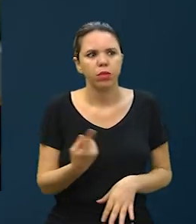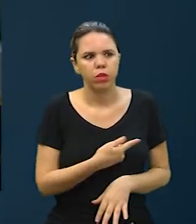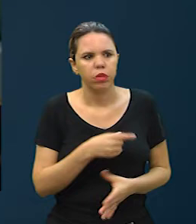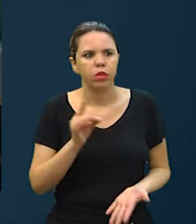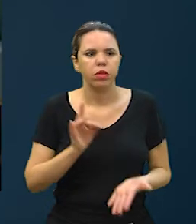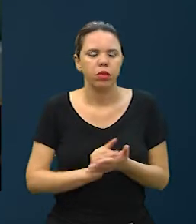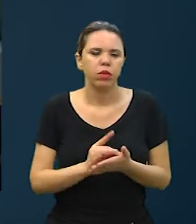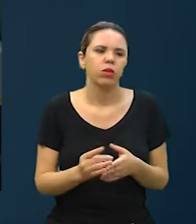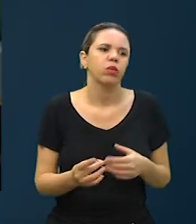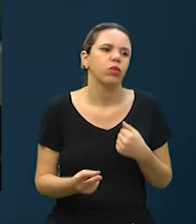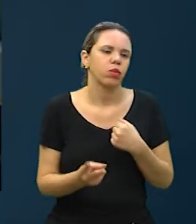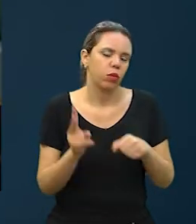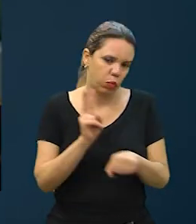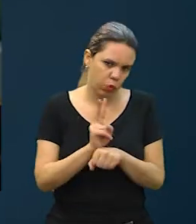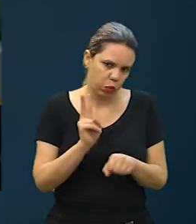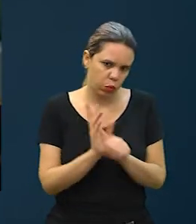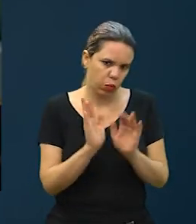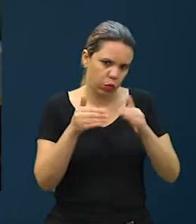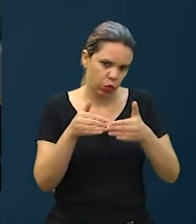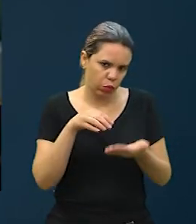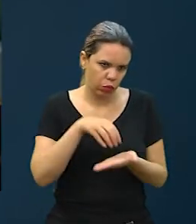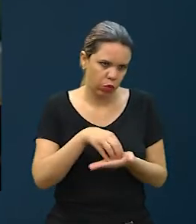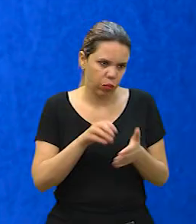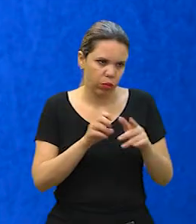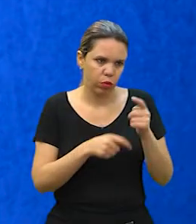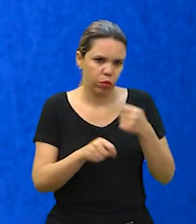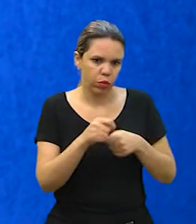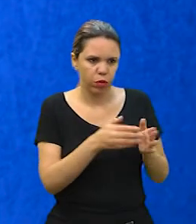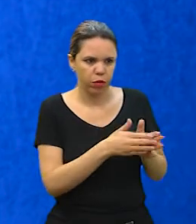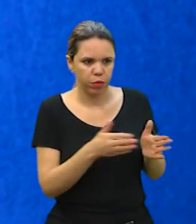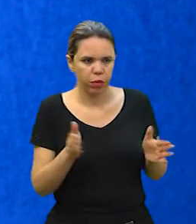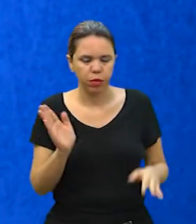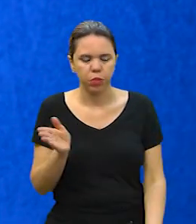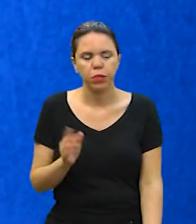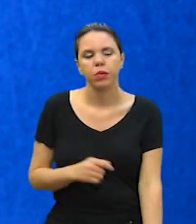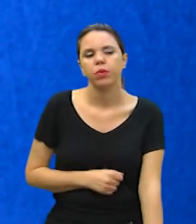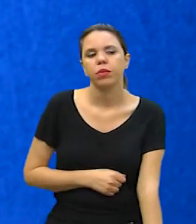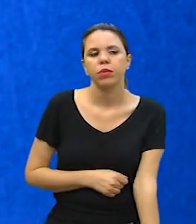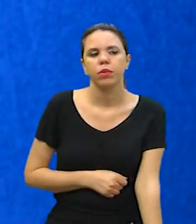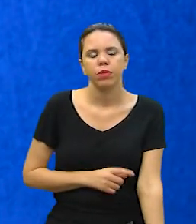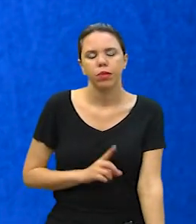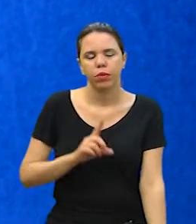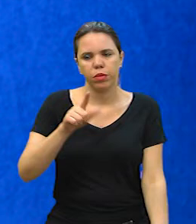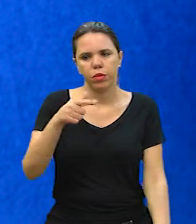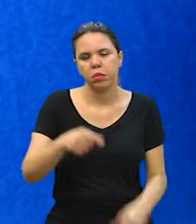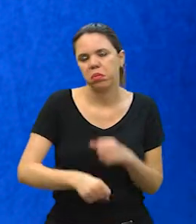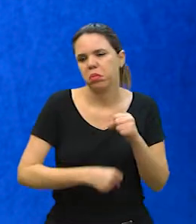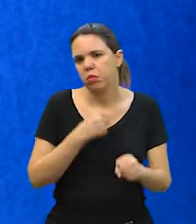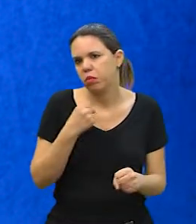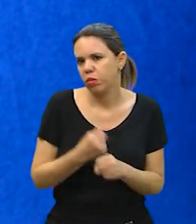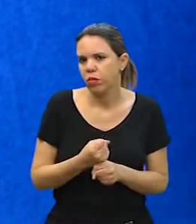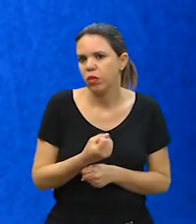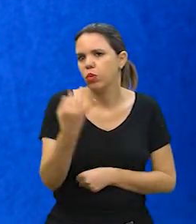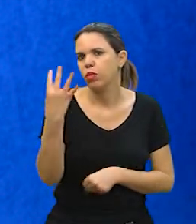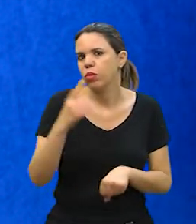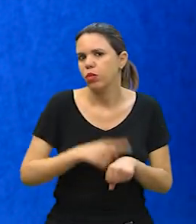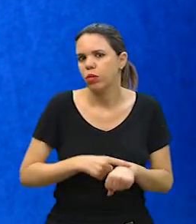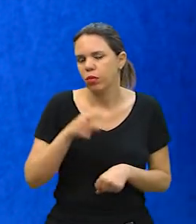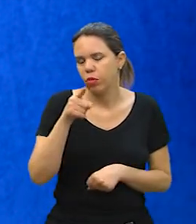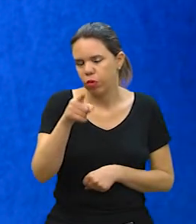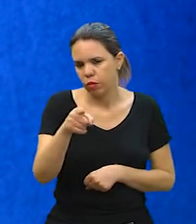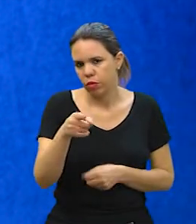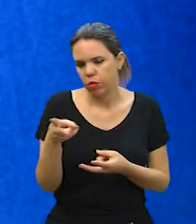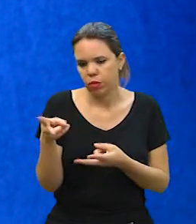para a gente poder realmente se cuidar exclusivamente ao franchise. Nesse período já, depois de um ano, depois de